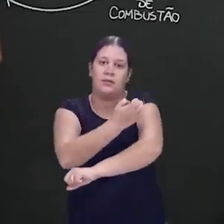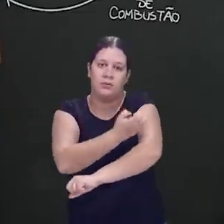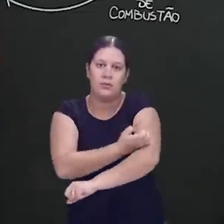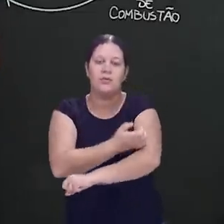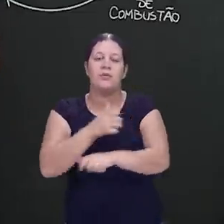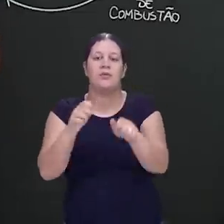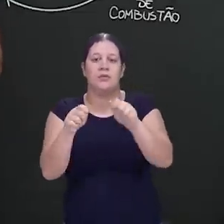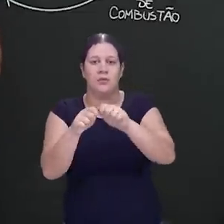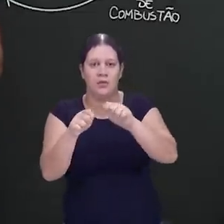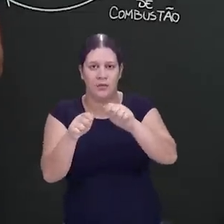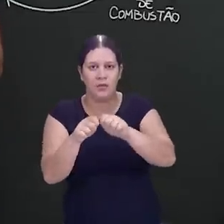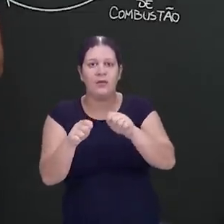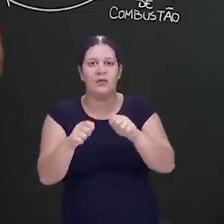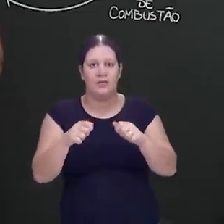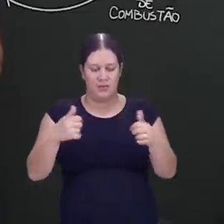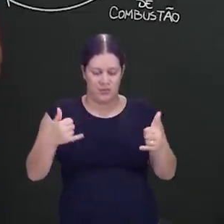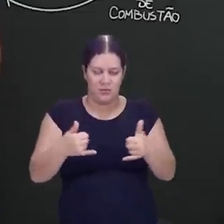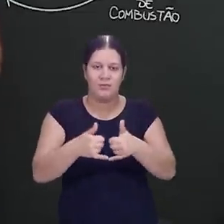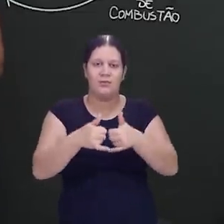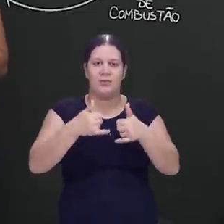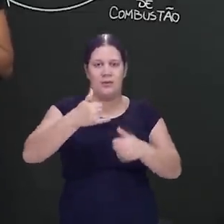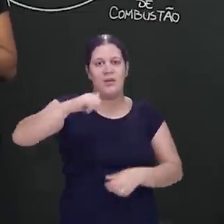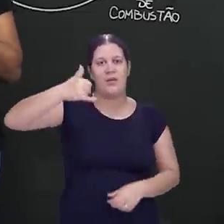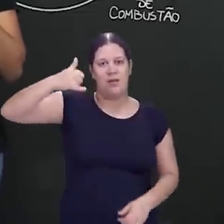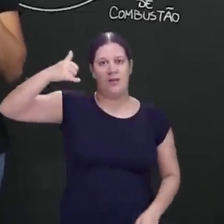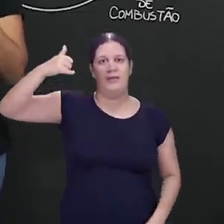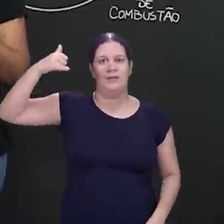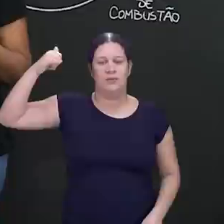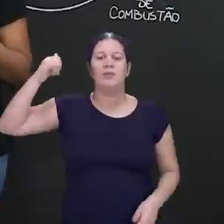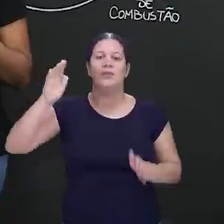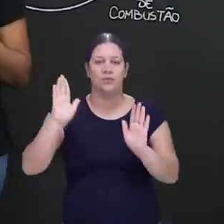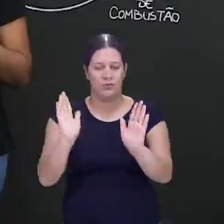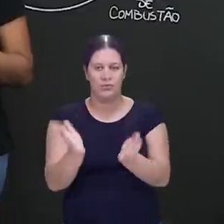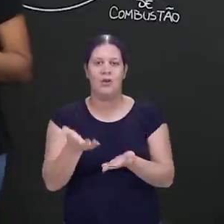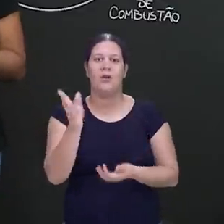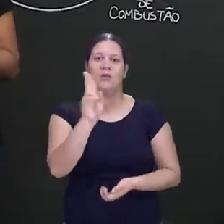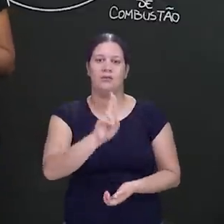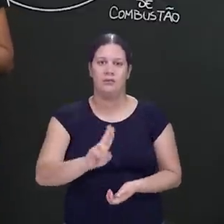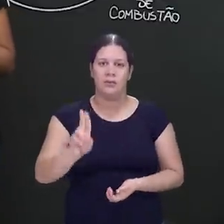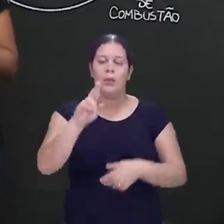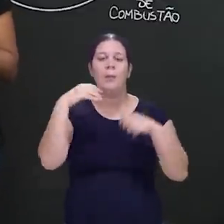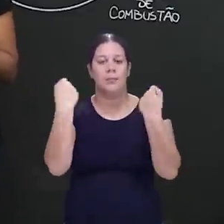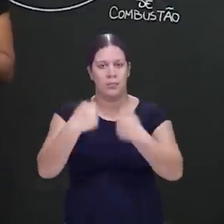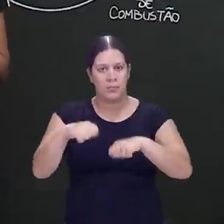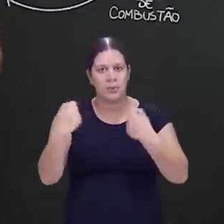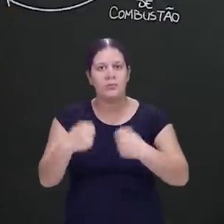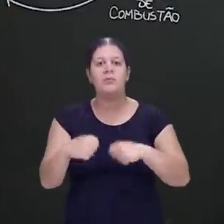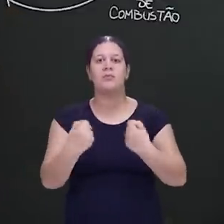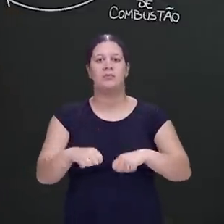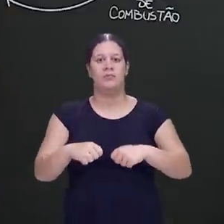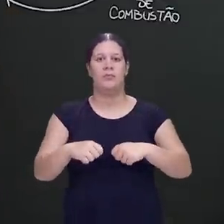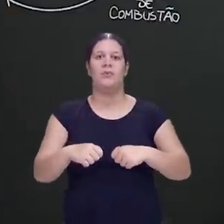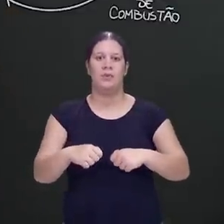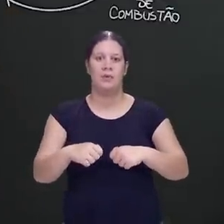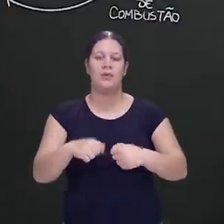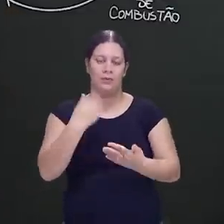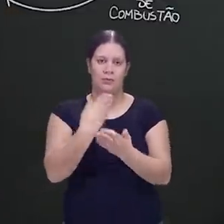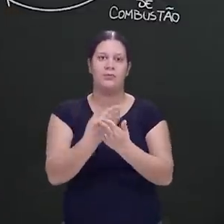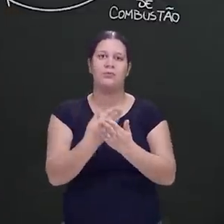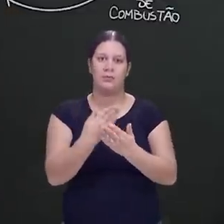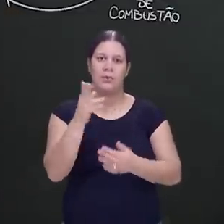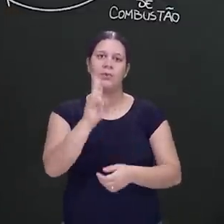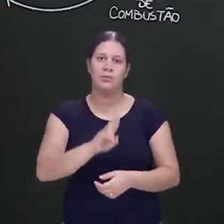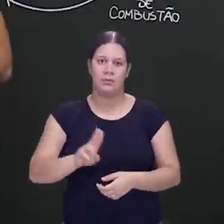justamente produzir então energia elétrica. Olha que interessante, já tem sido utilizada, mas precisa ainda ser aprimorada para ficar